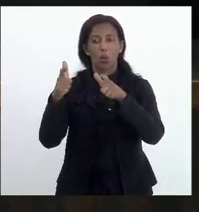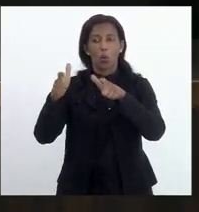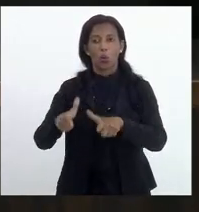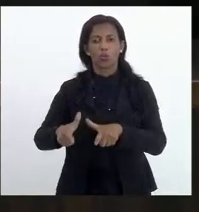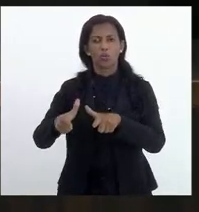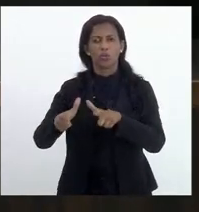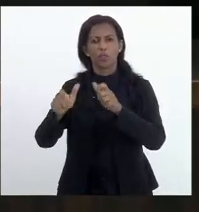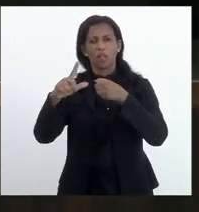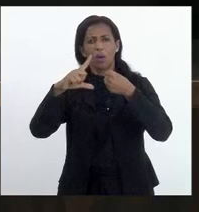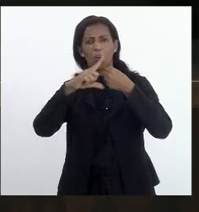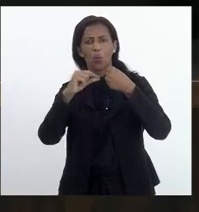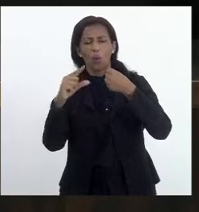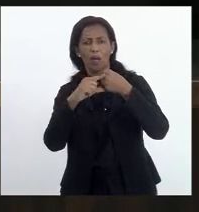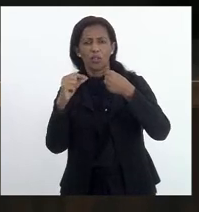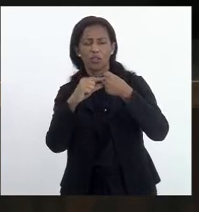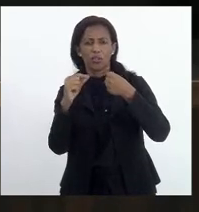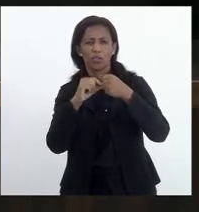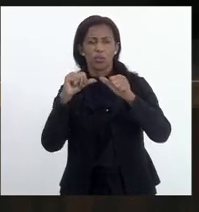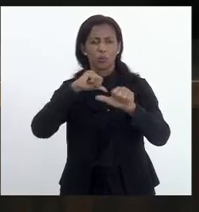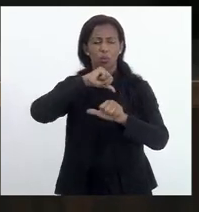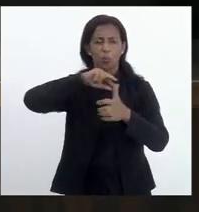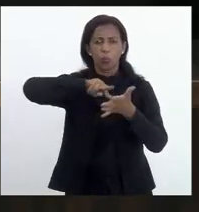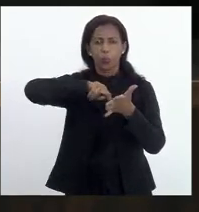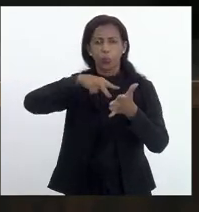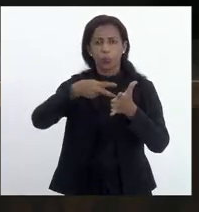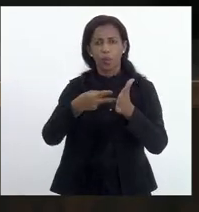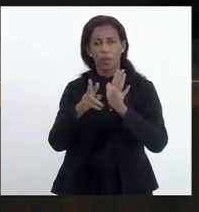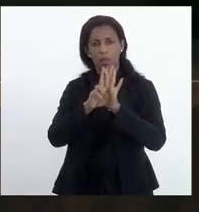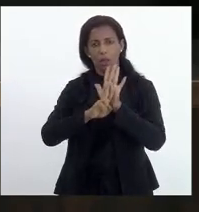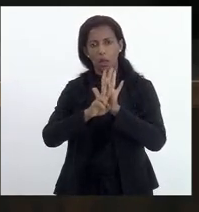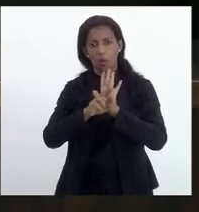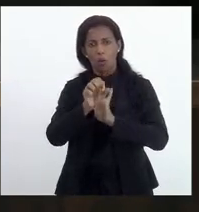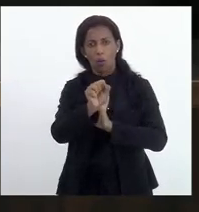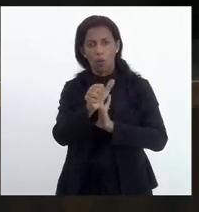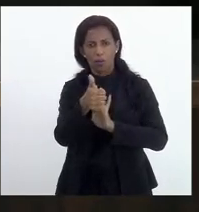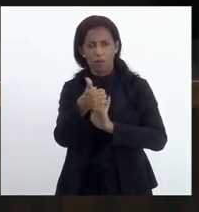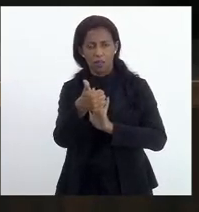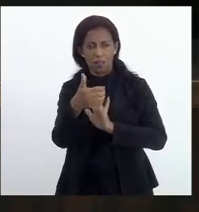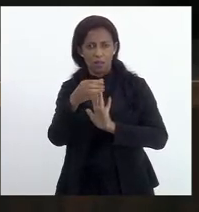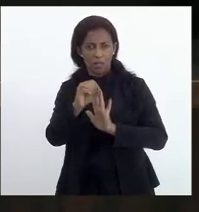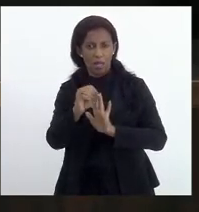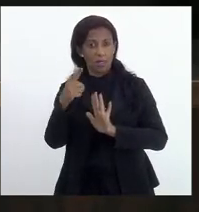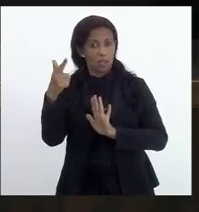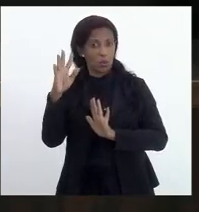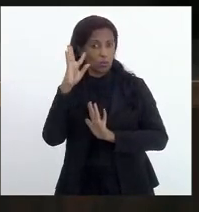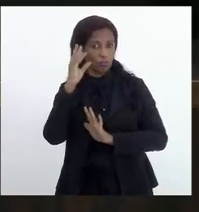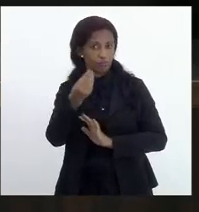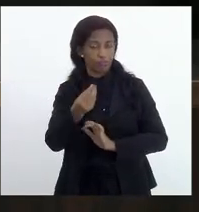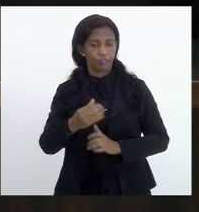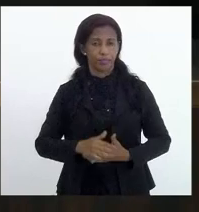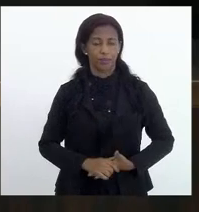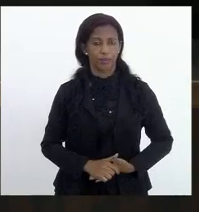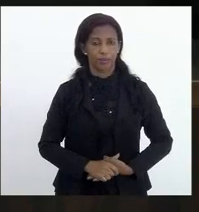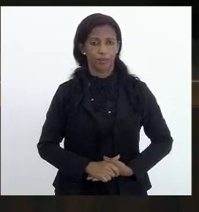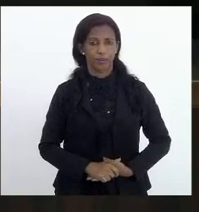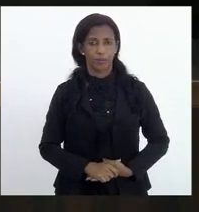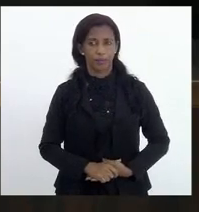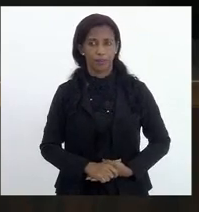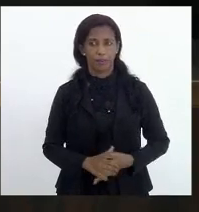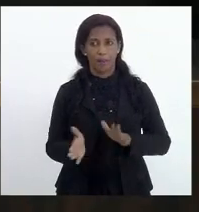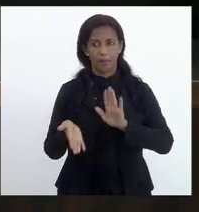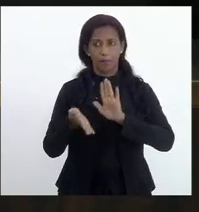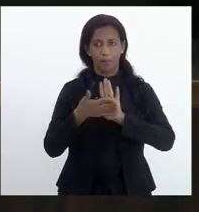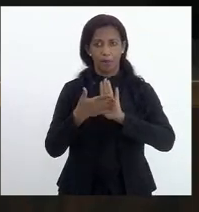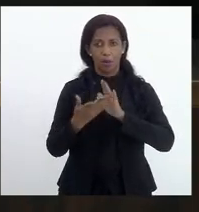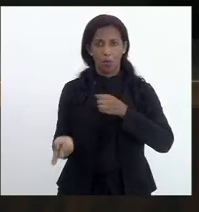artigos 1º, 69 e 70 da resolução 810 de 97 da outras providências. Presente